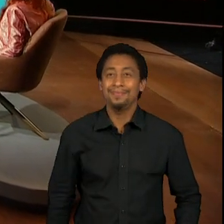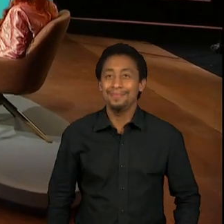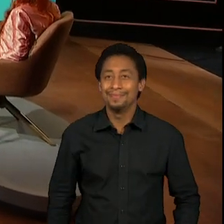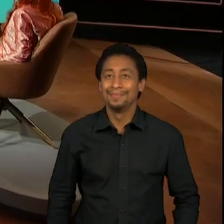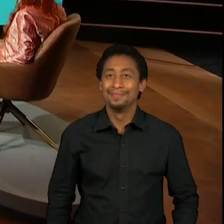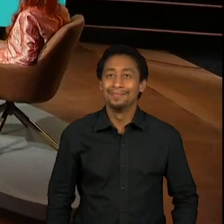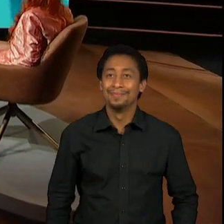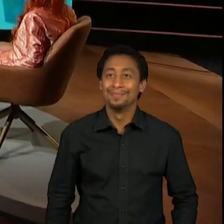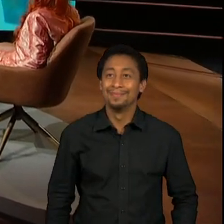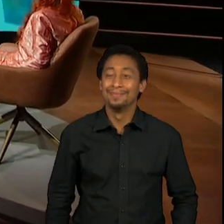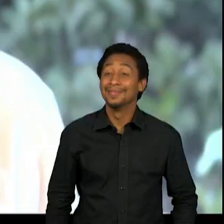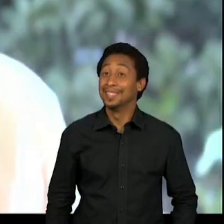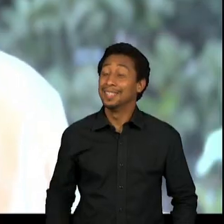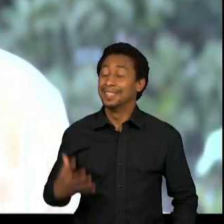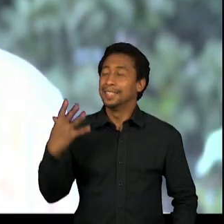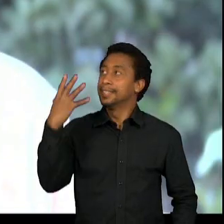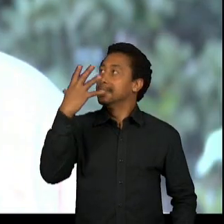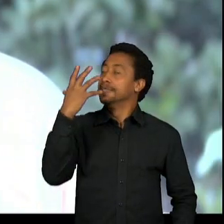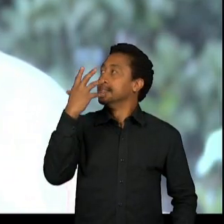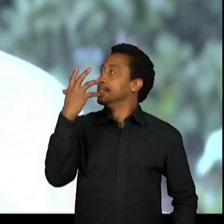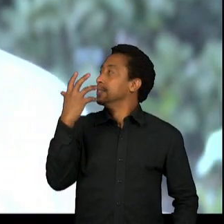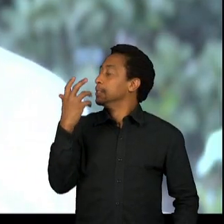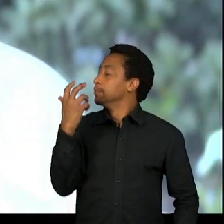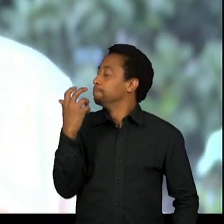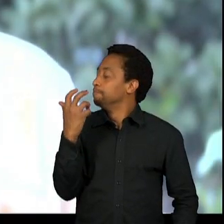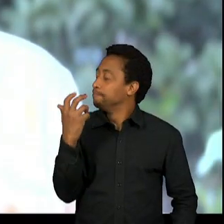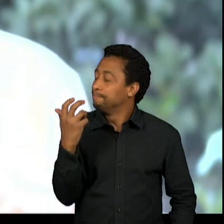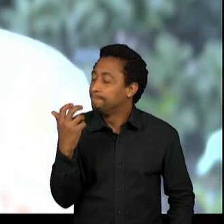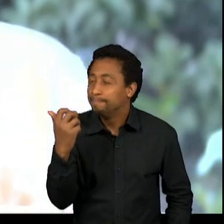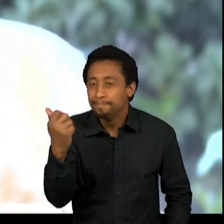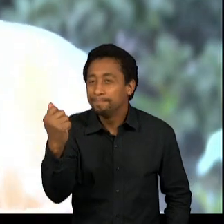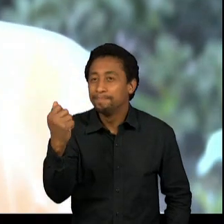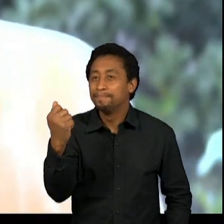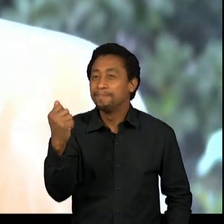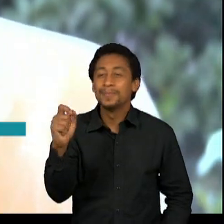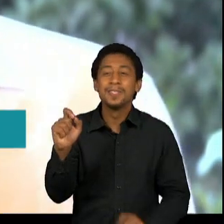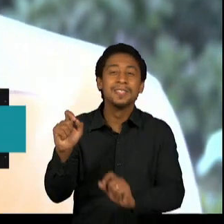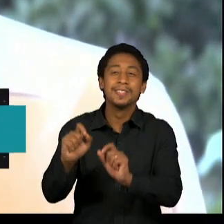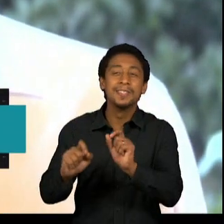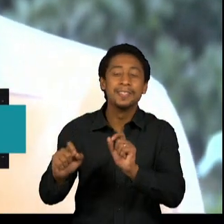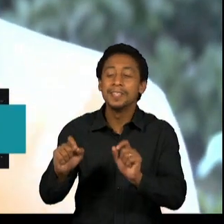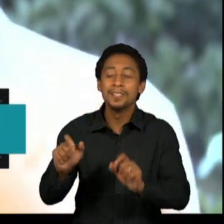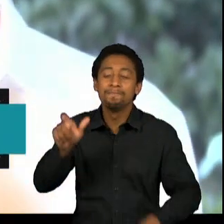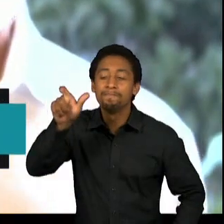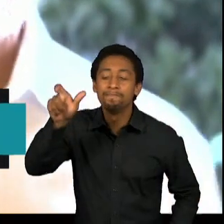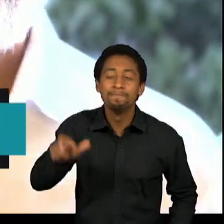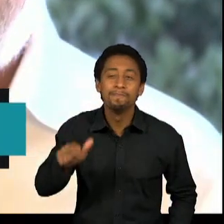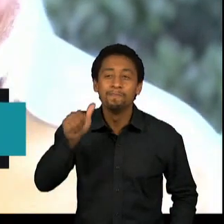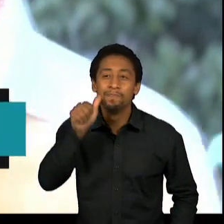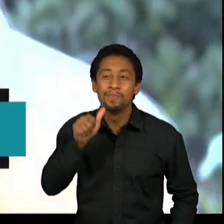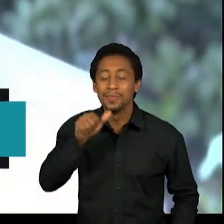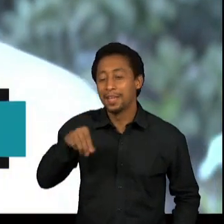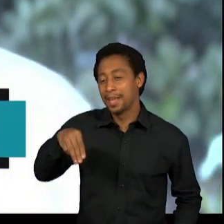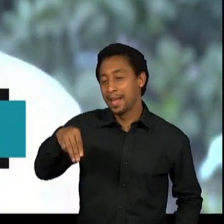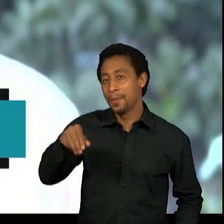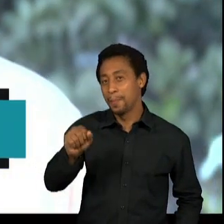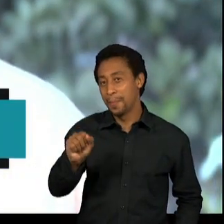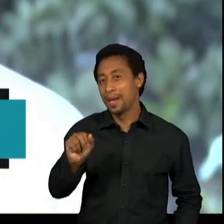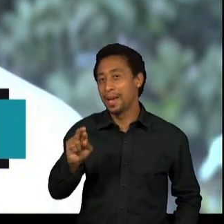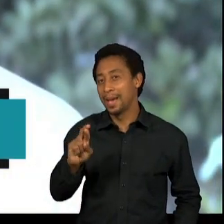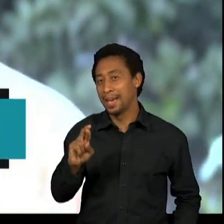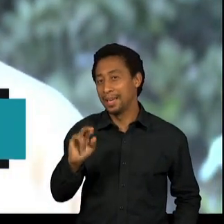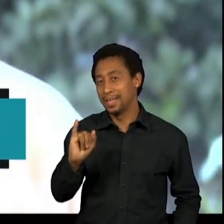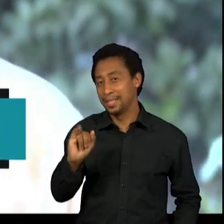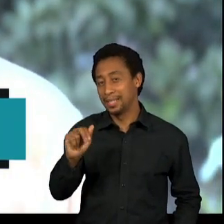A minha primeira paixão foi por uma moça chamada Mariana. Era a personagem da Helena Inês no filme